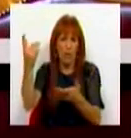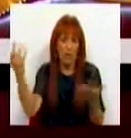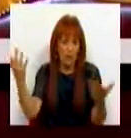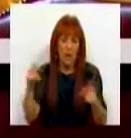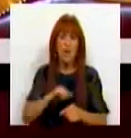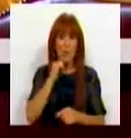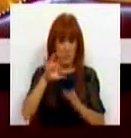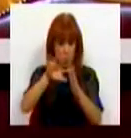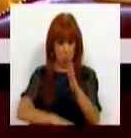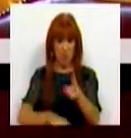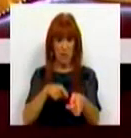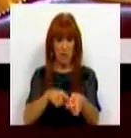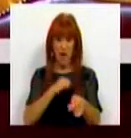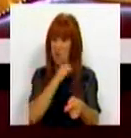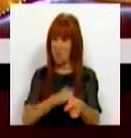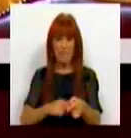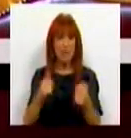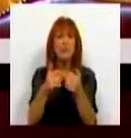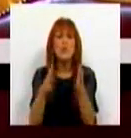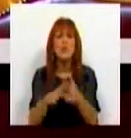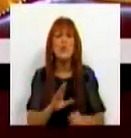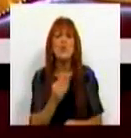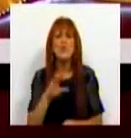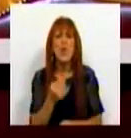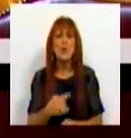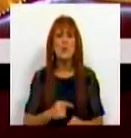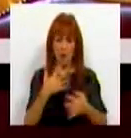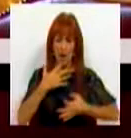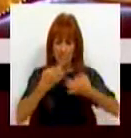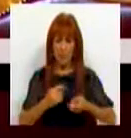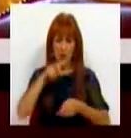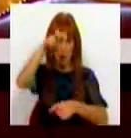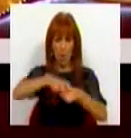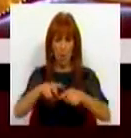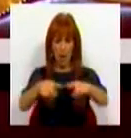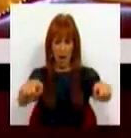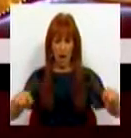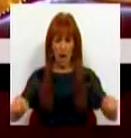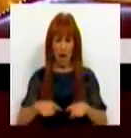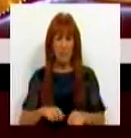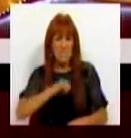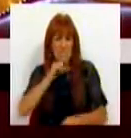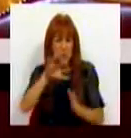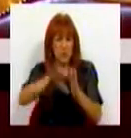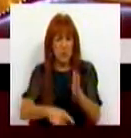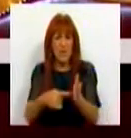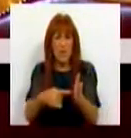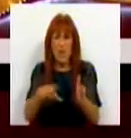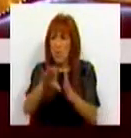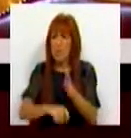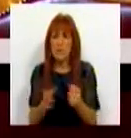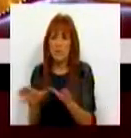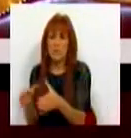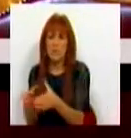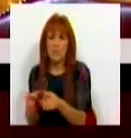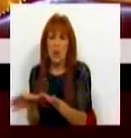seja, enquanto o currículo não permite que todos os alunos tenham pleno lugar na sala de aula, enquanto o currículo for um currículo